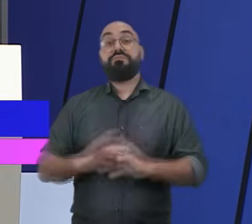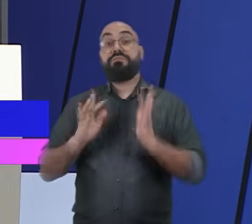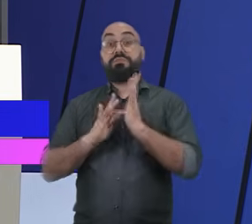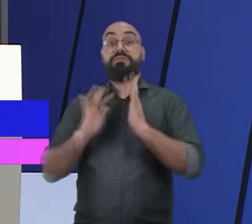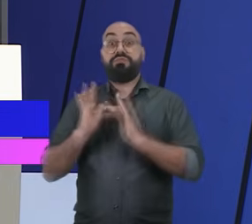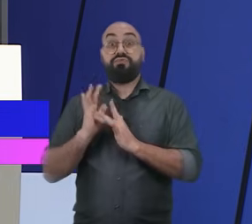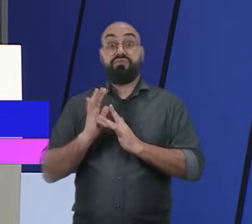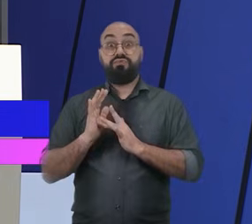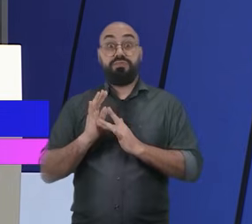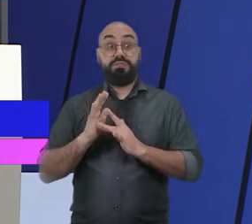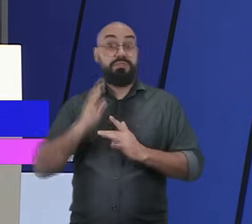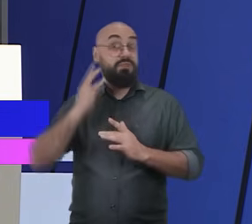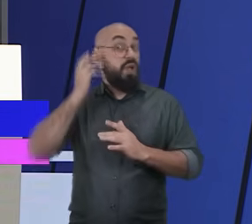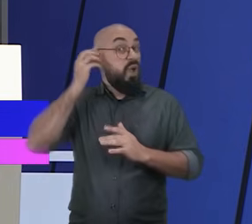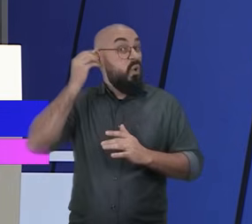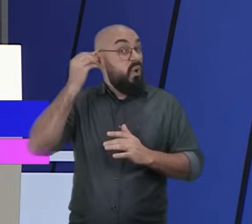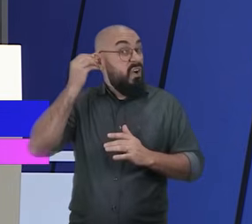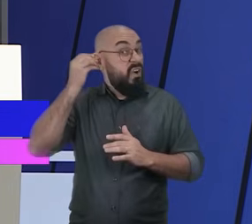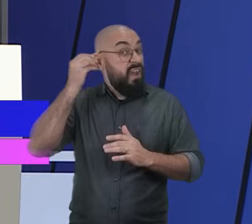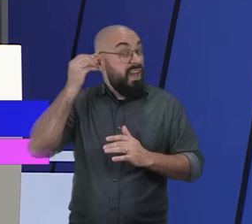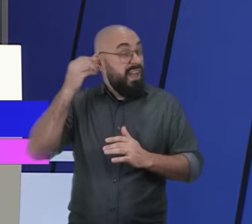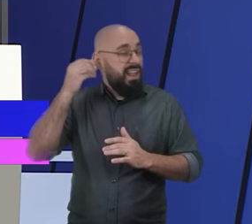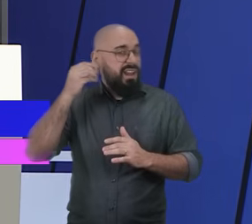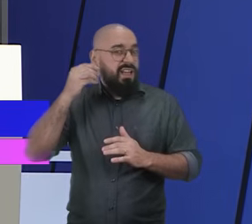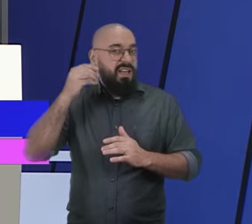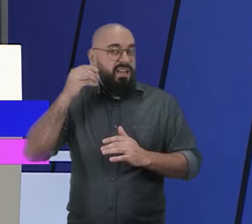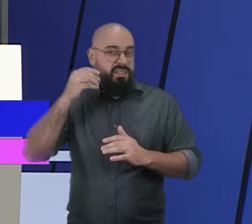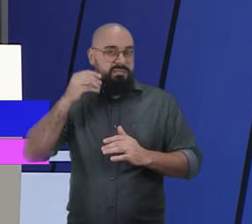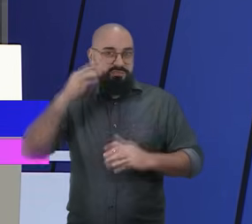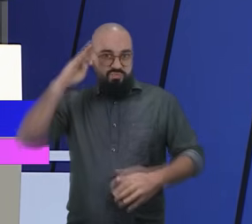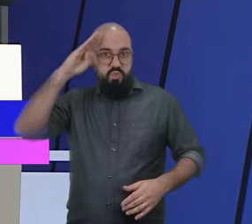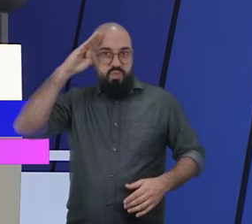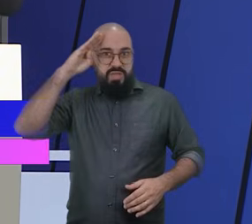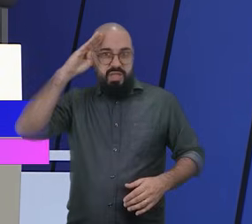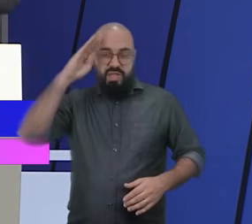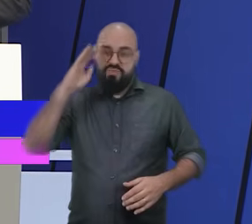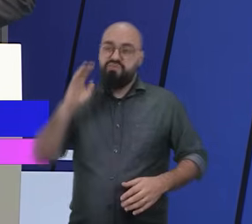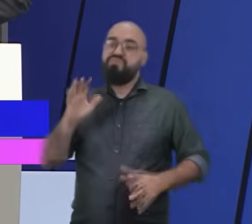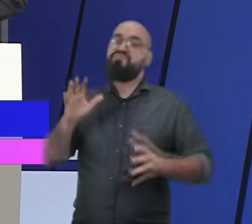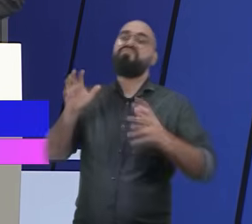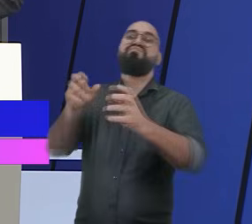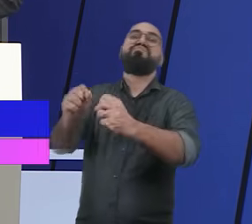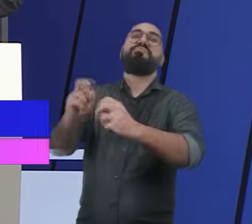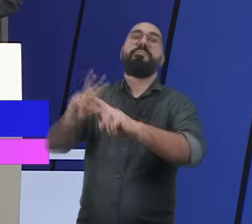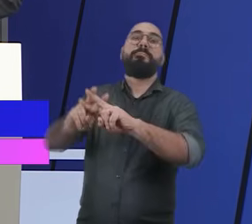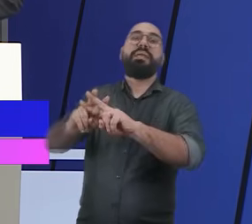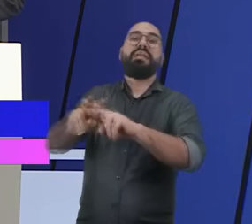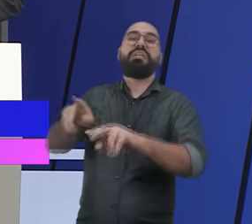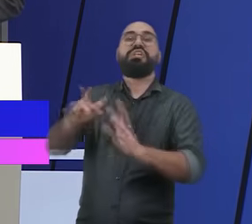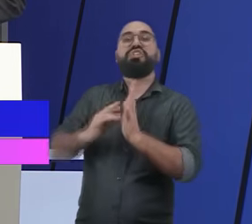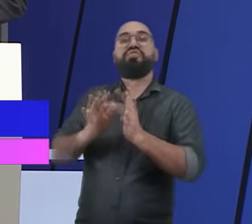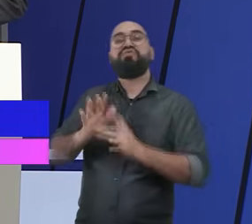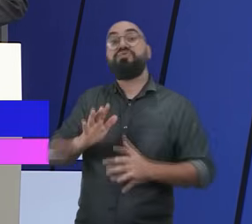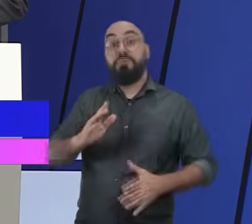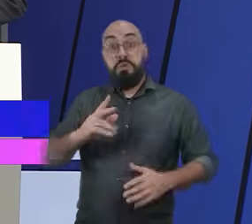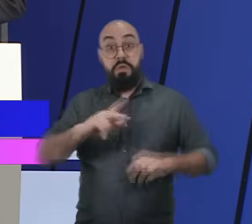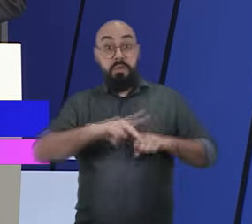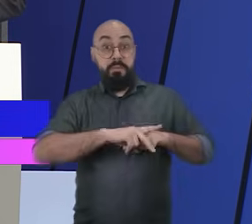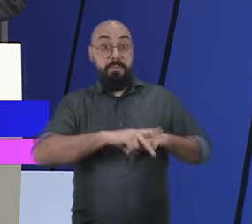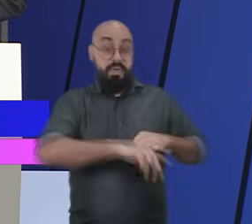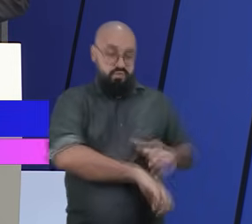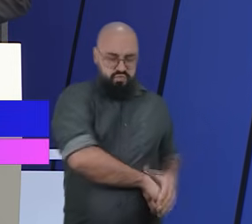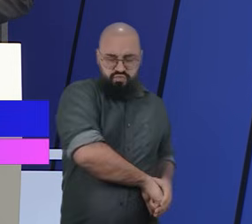orelha daquele soldado que estava lá para prender a Jesus. Lembra que Pedro sacou